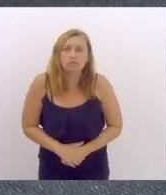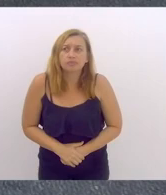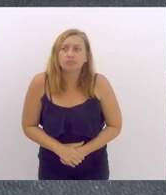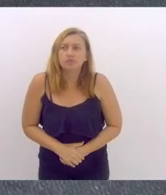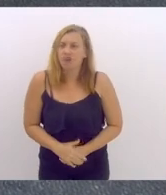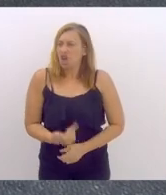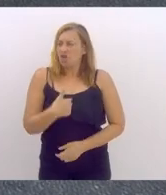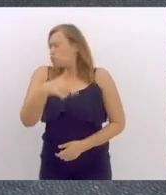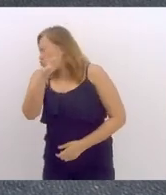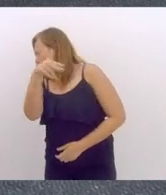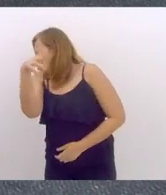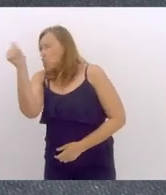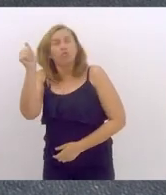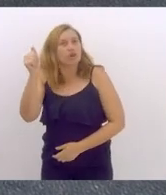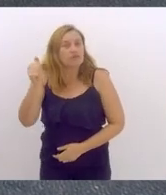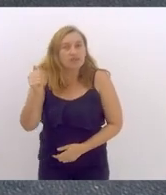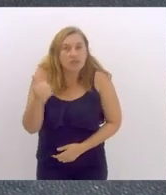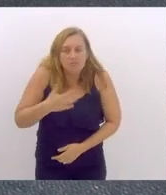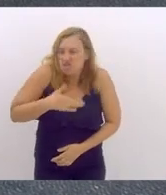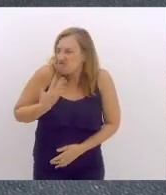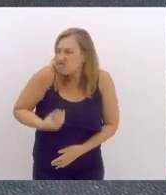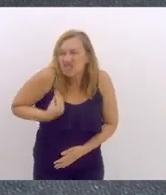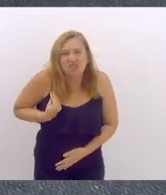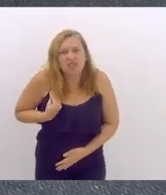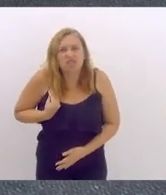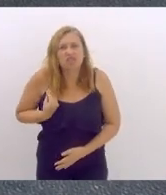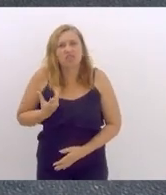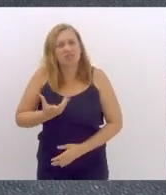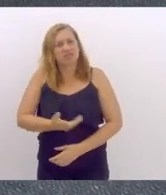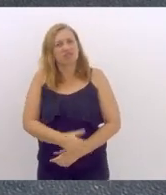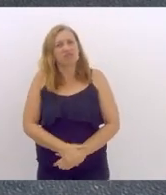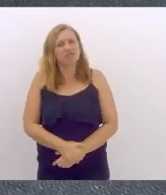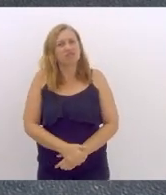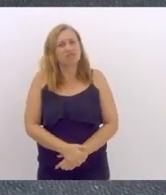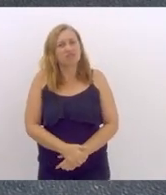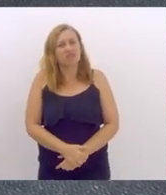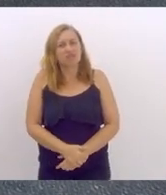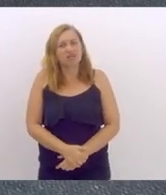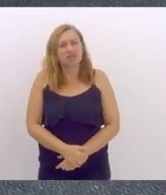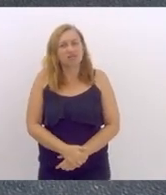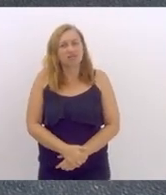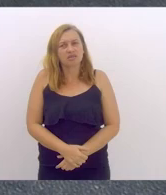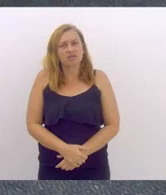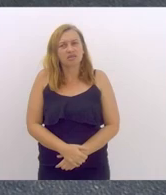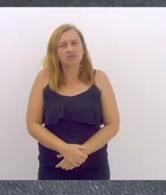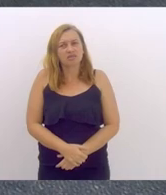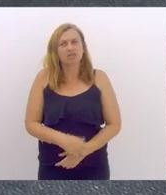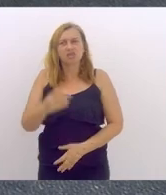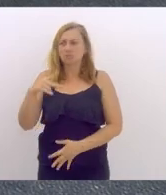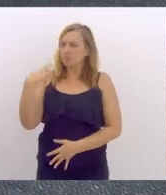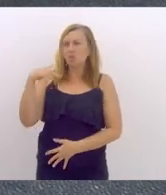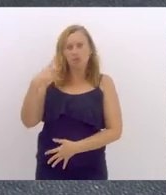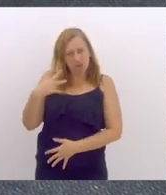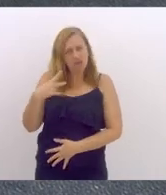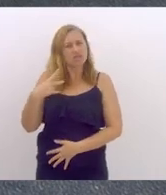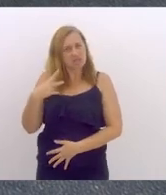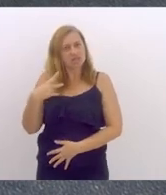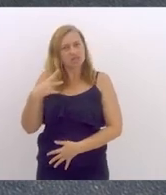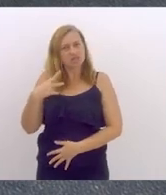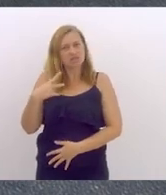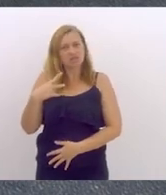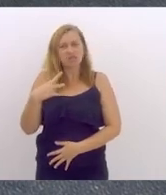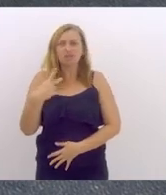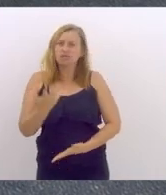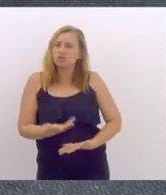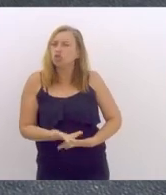eu nunca vi toda minha vida né de participação política em